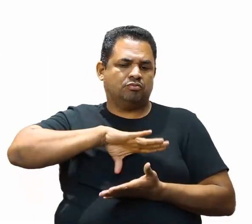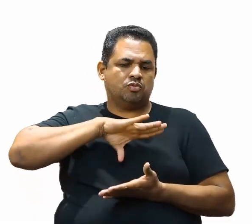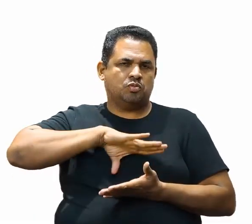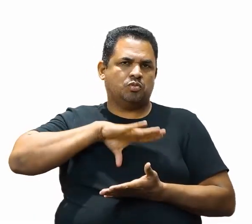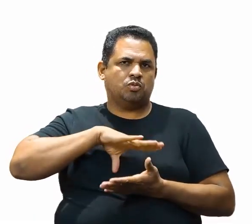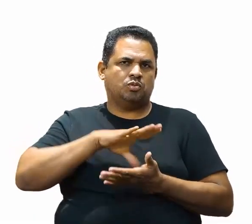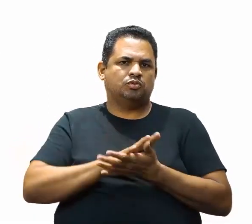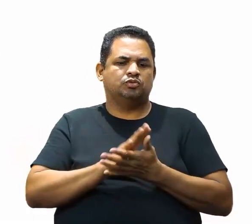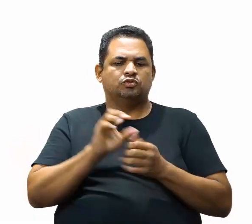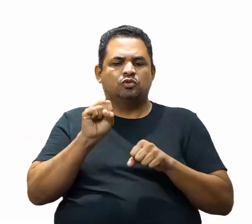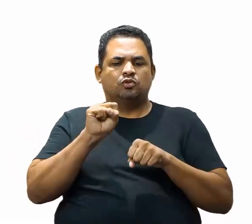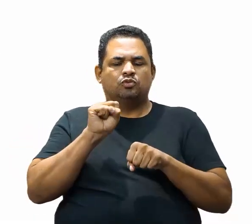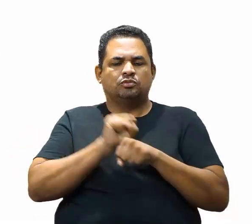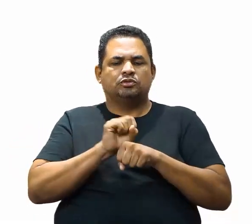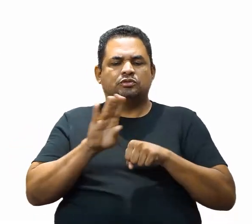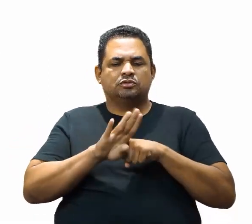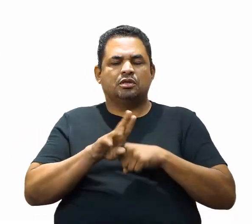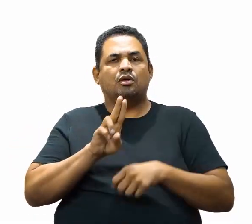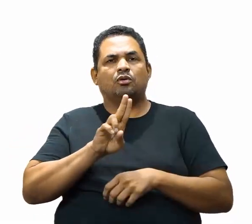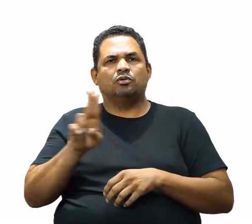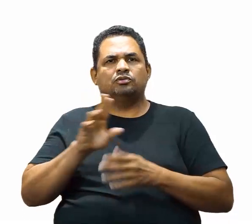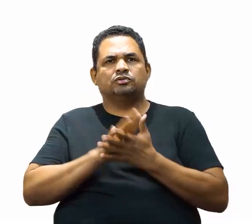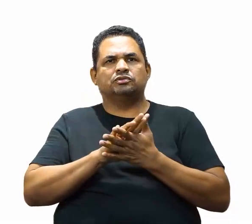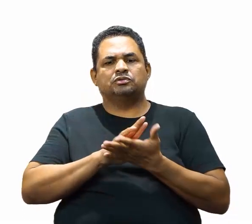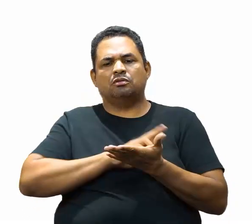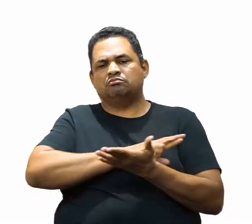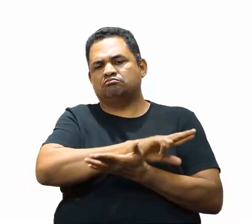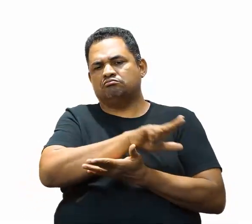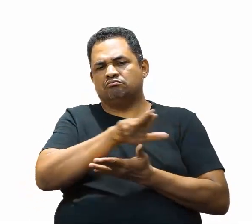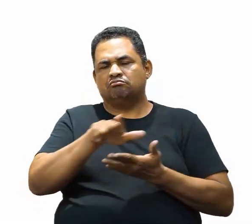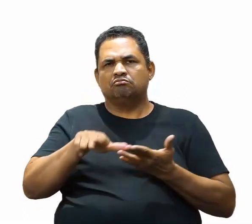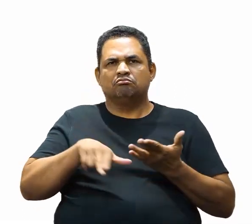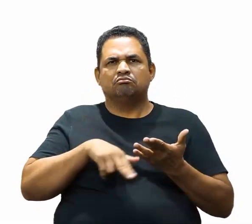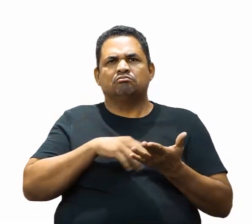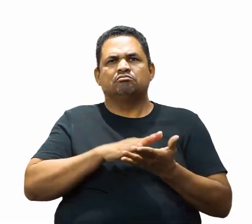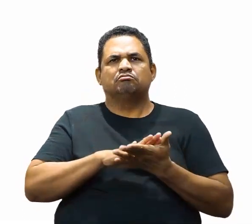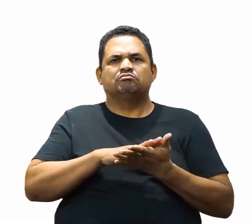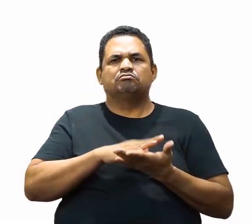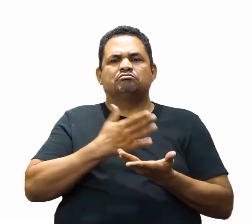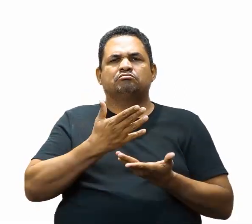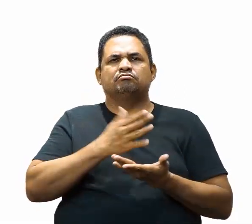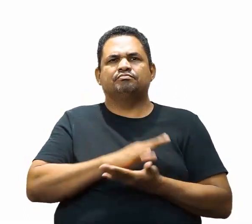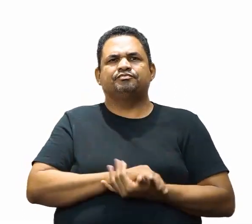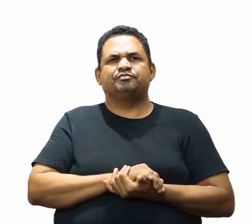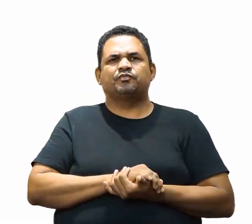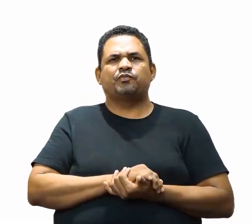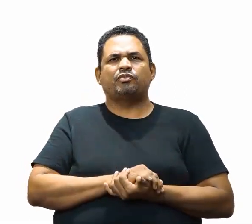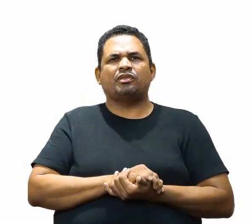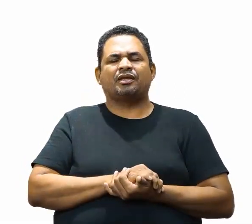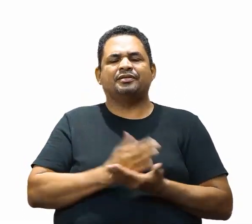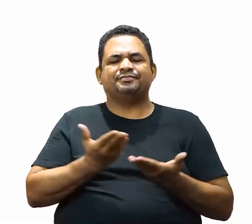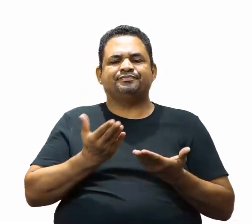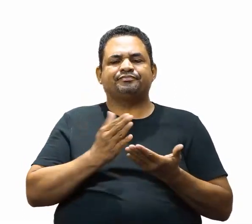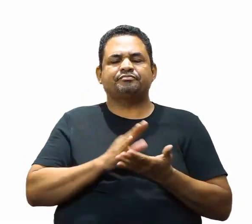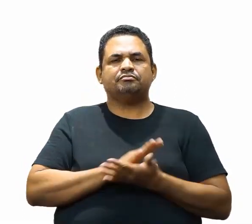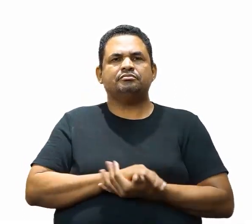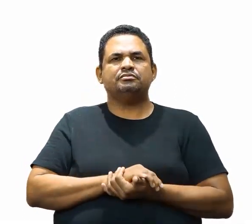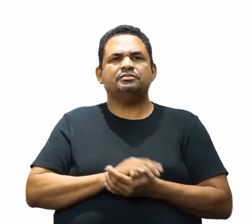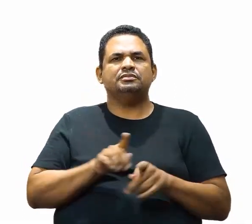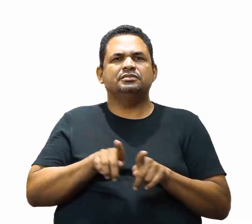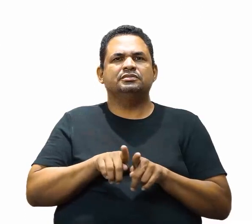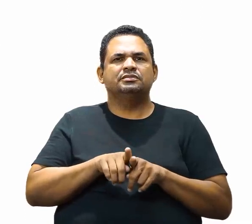nome e eles são variáveis. Claro que alguns, eles serão ali invariáveis. E também temos